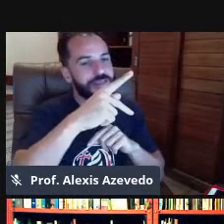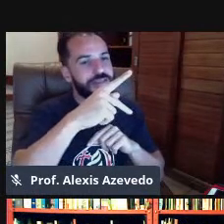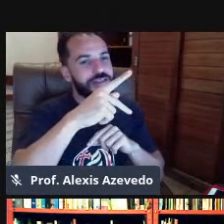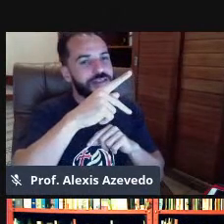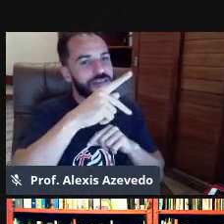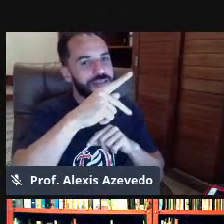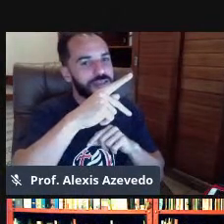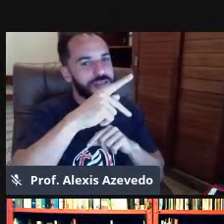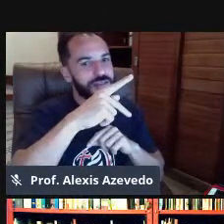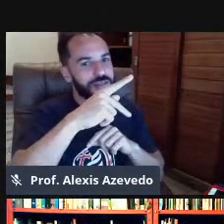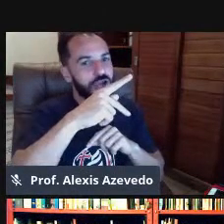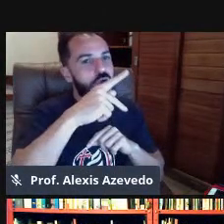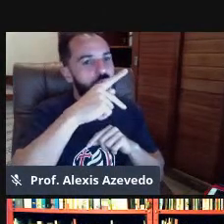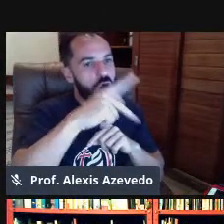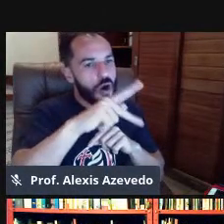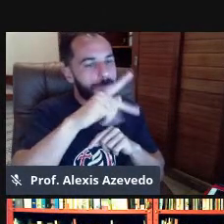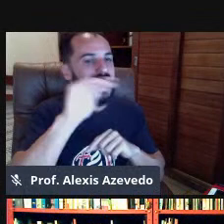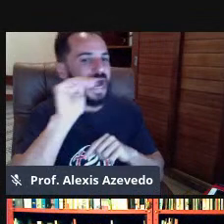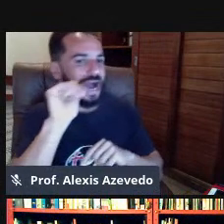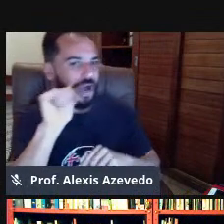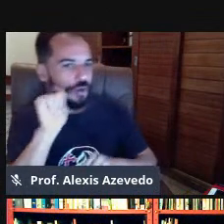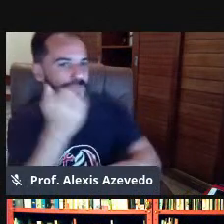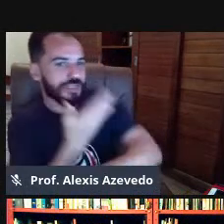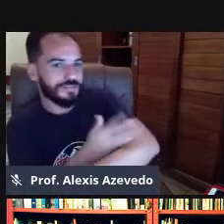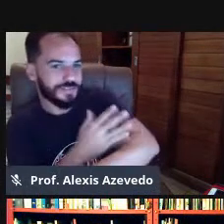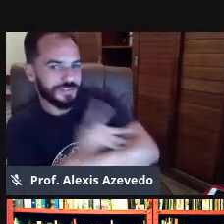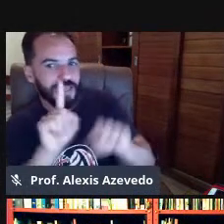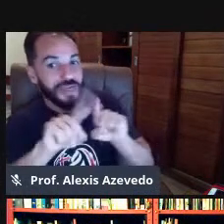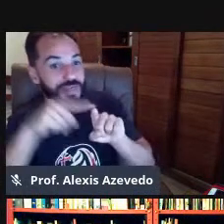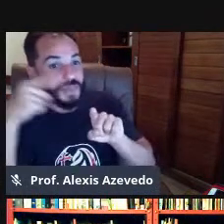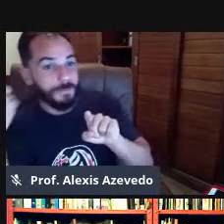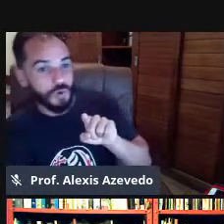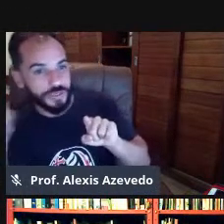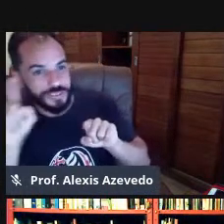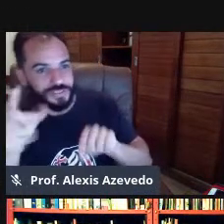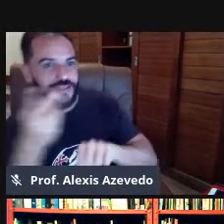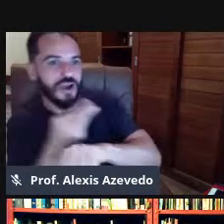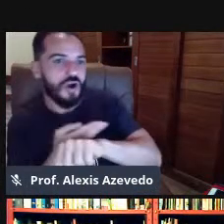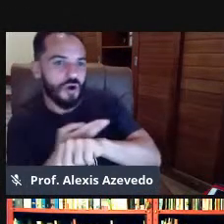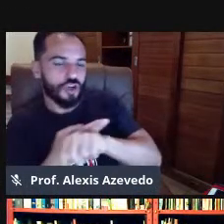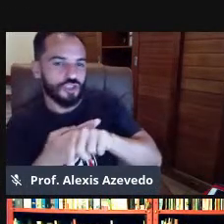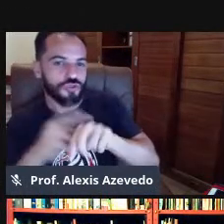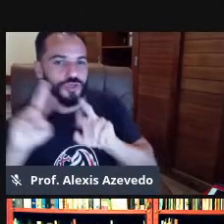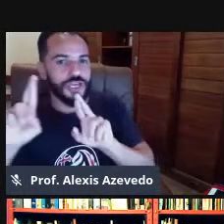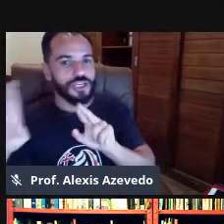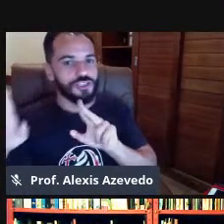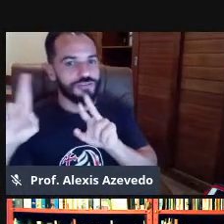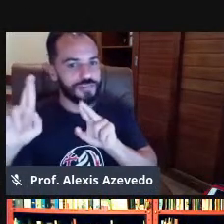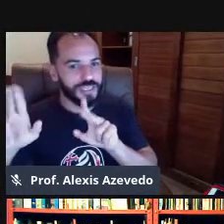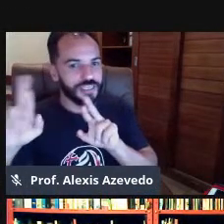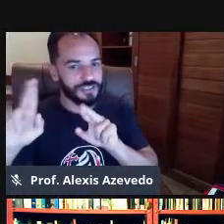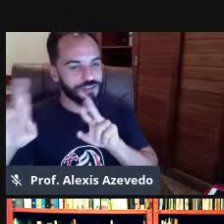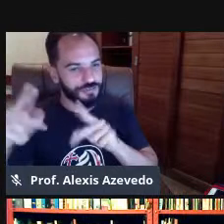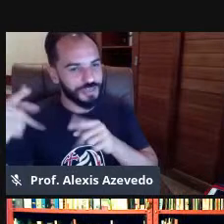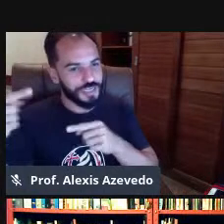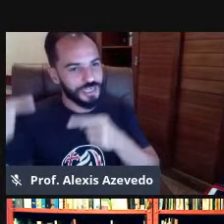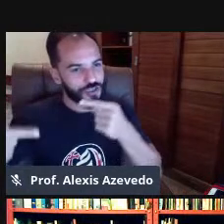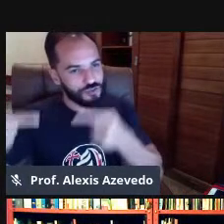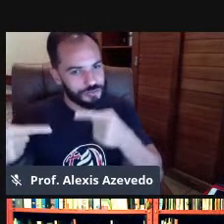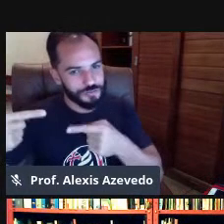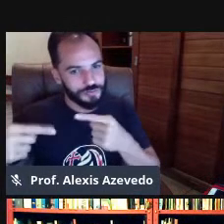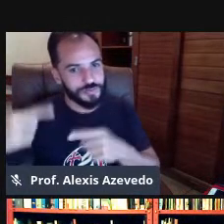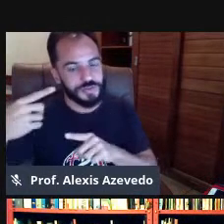das optativas que virão depois, né, no campo roxo, é que as optativas ateliês introdução e ateliê intermediário,